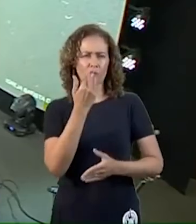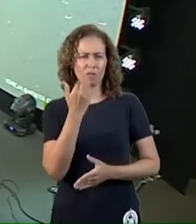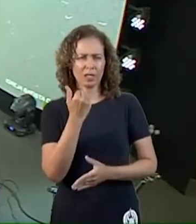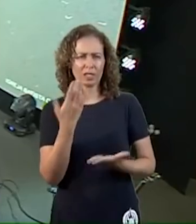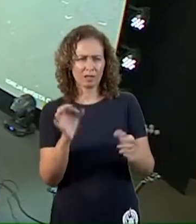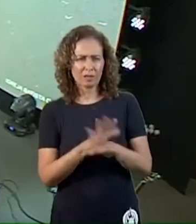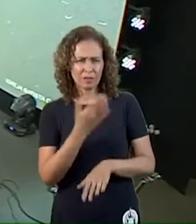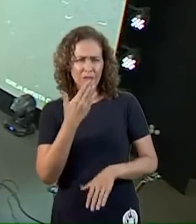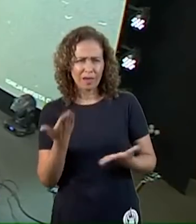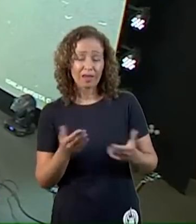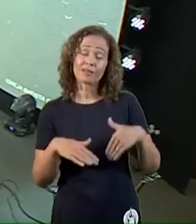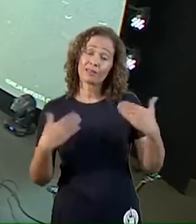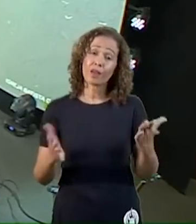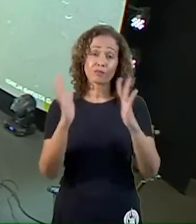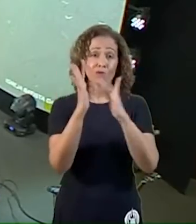coisa.